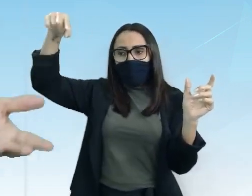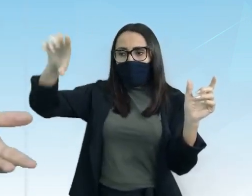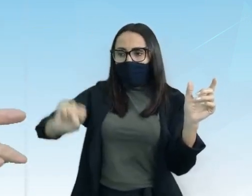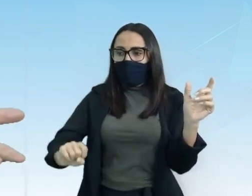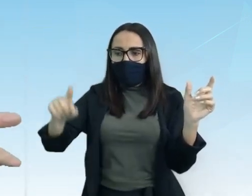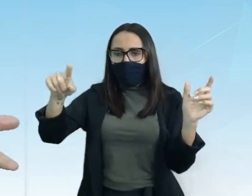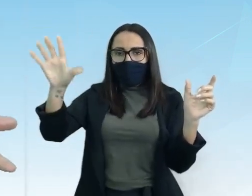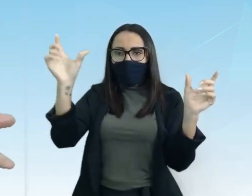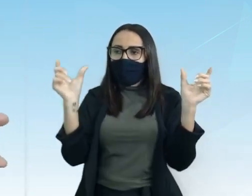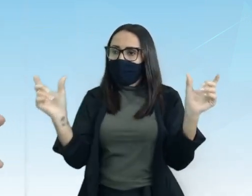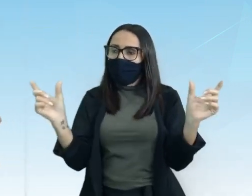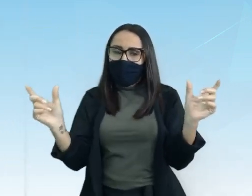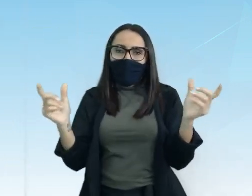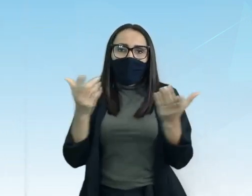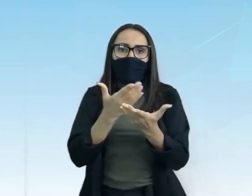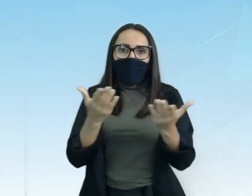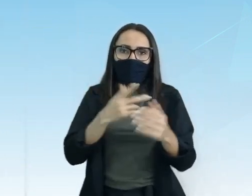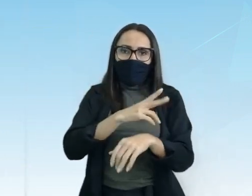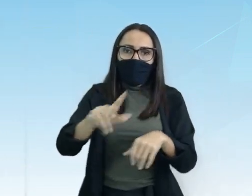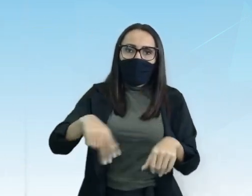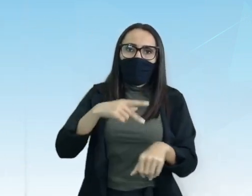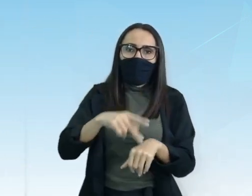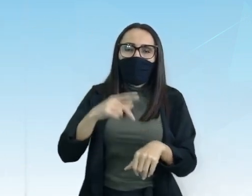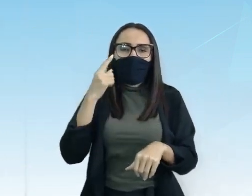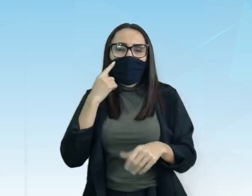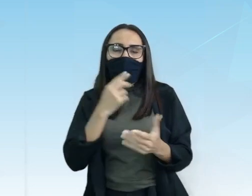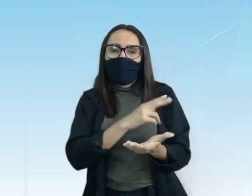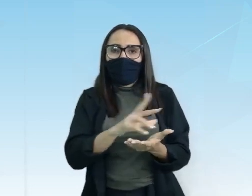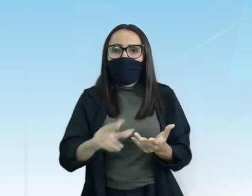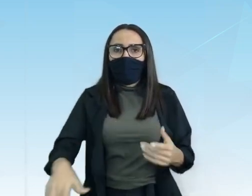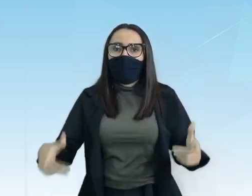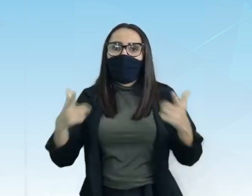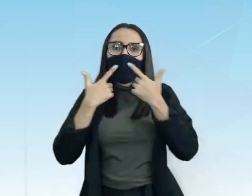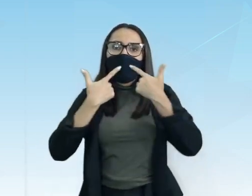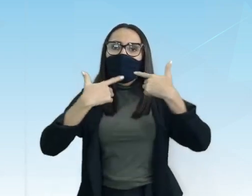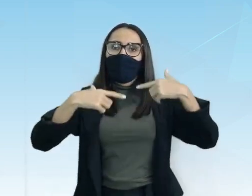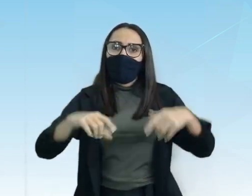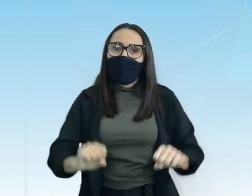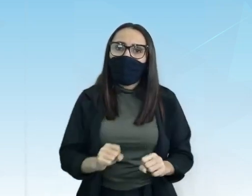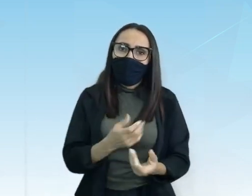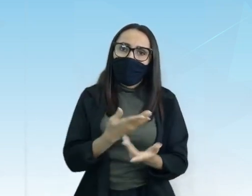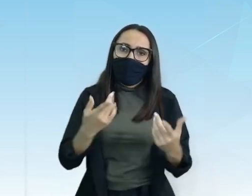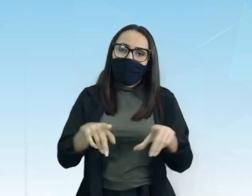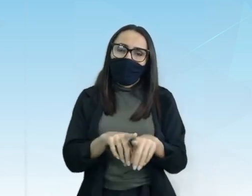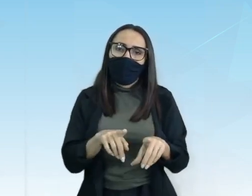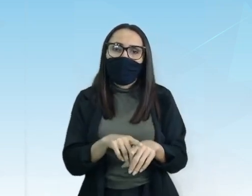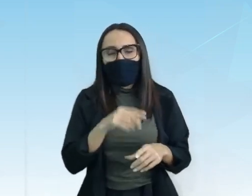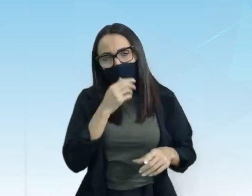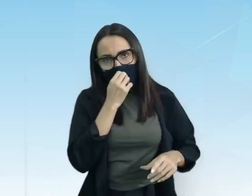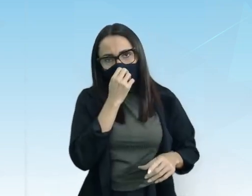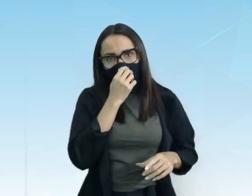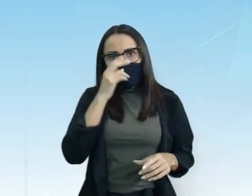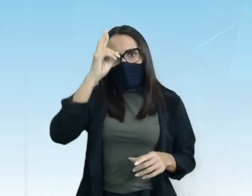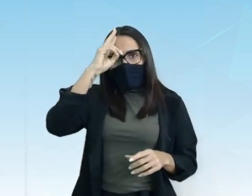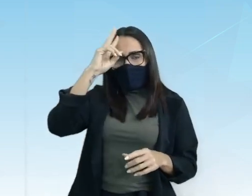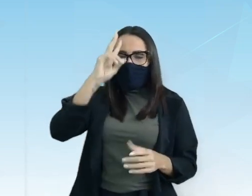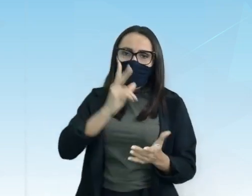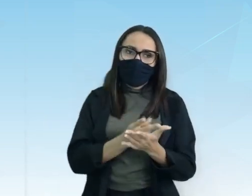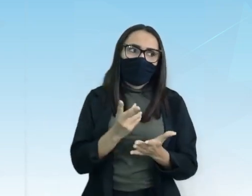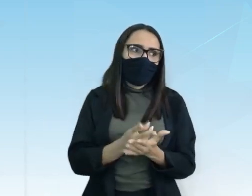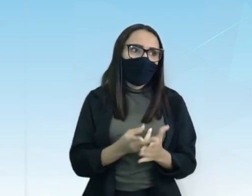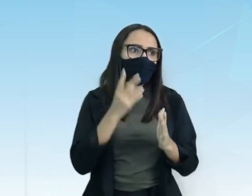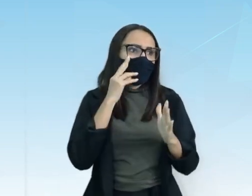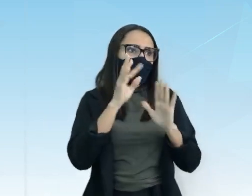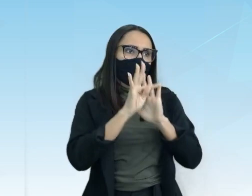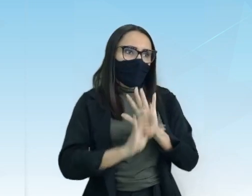outras regiões do país. Observar as variações, as escolhas lexicais. E lembrando sempre que o